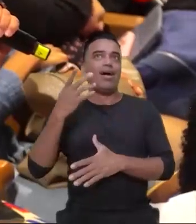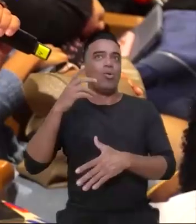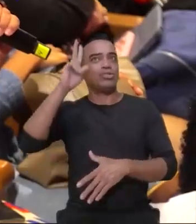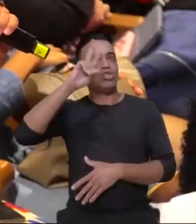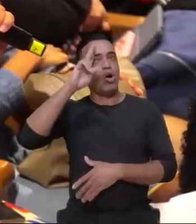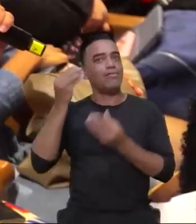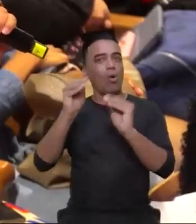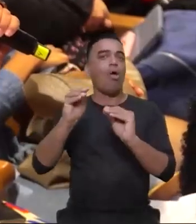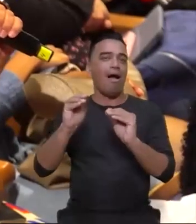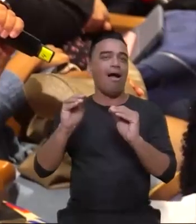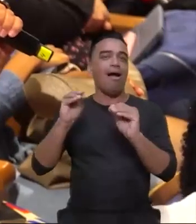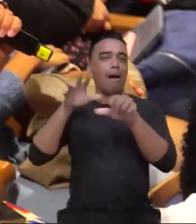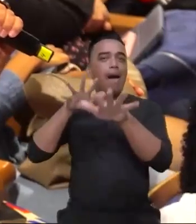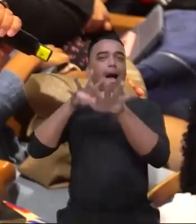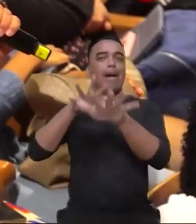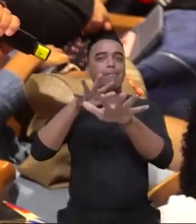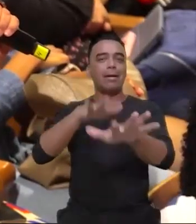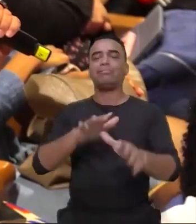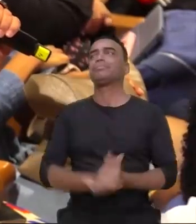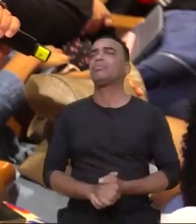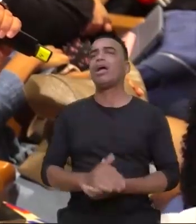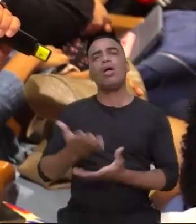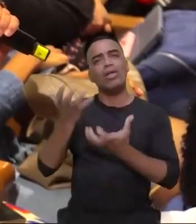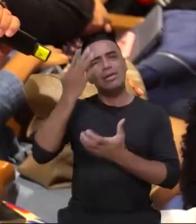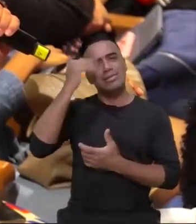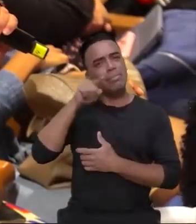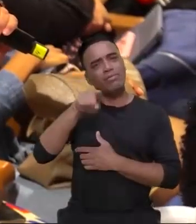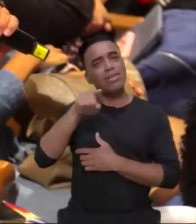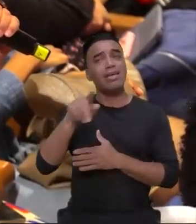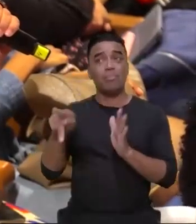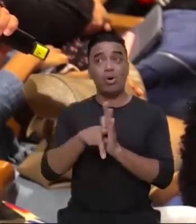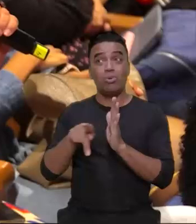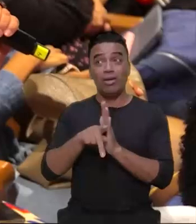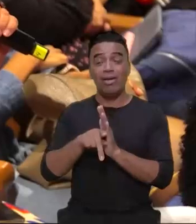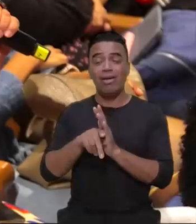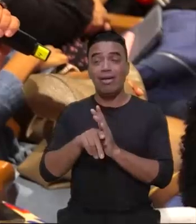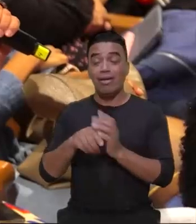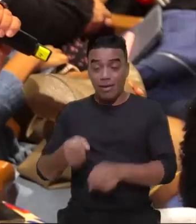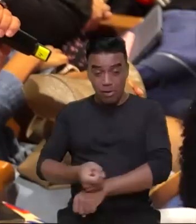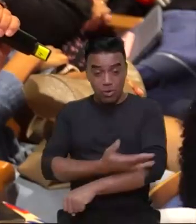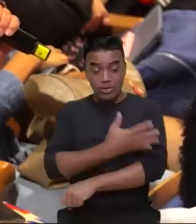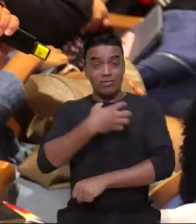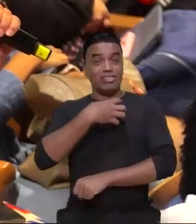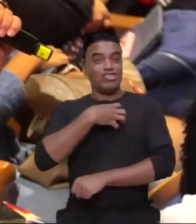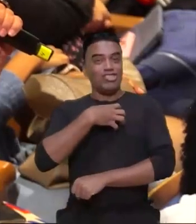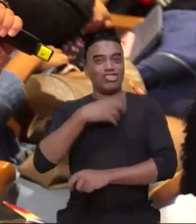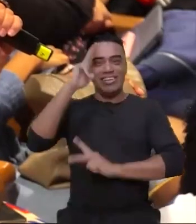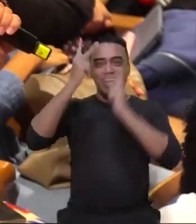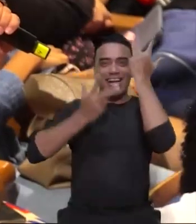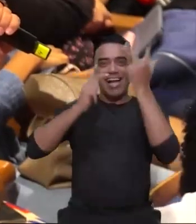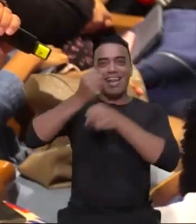seu enredo. Eu queria saber de você como é seu enredo, qual emoção você sentiu de seu